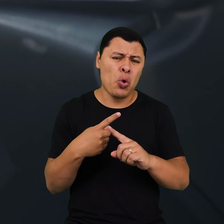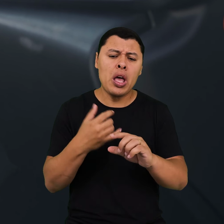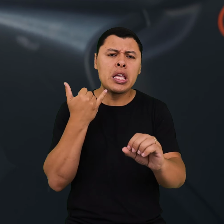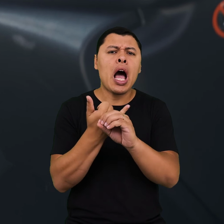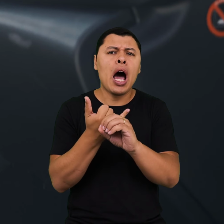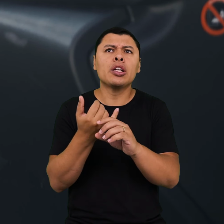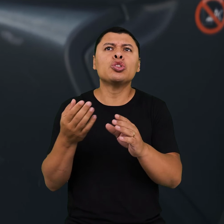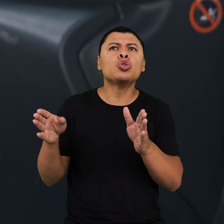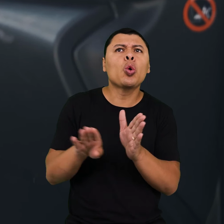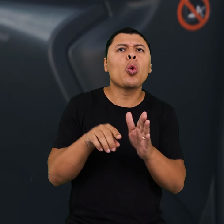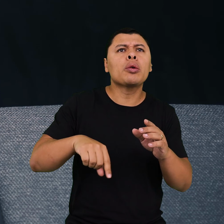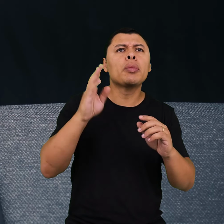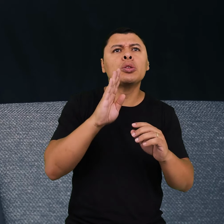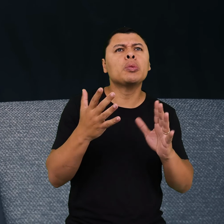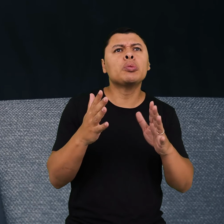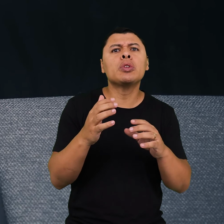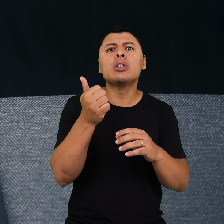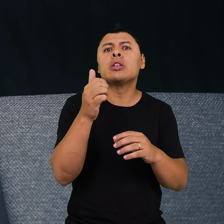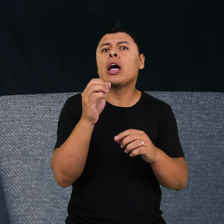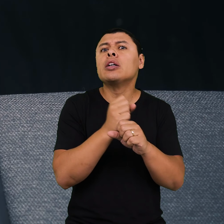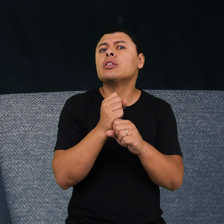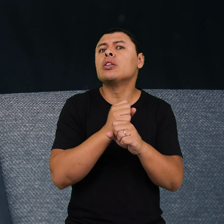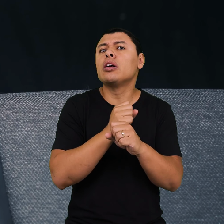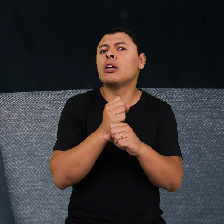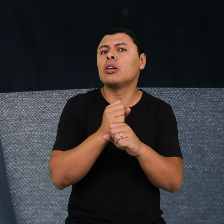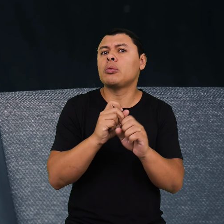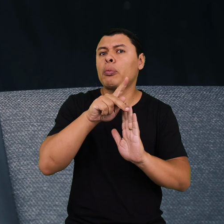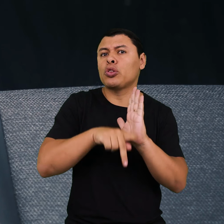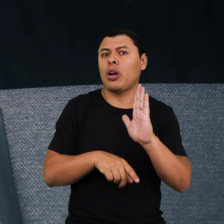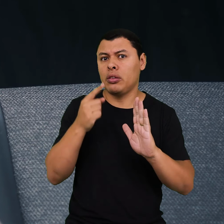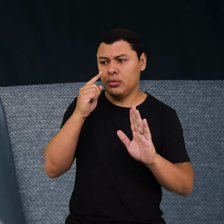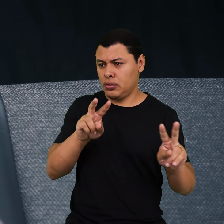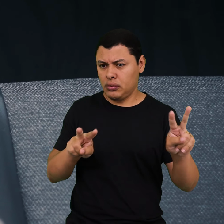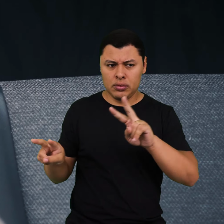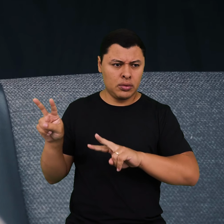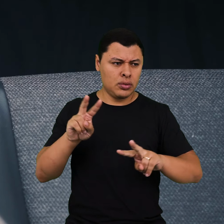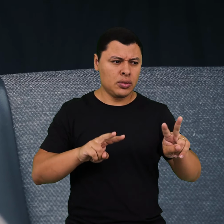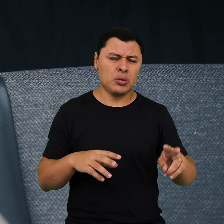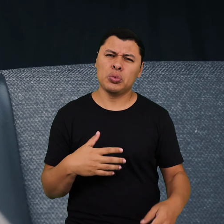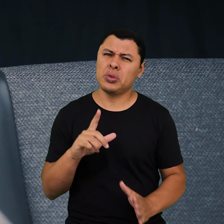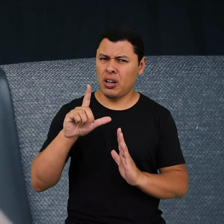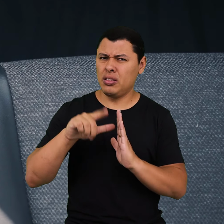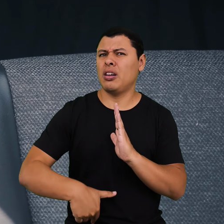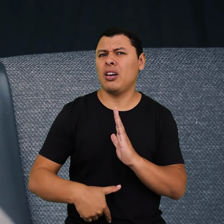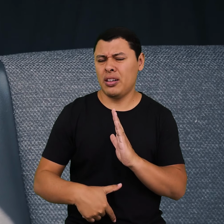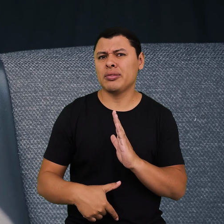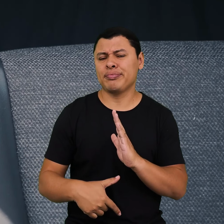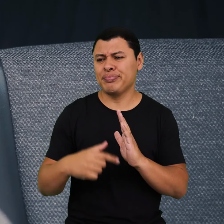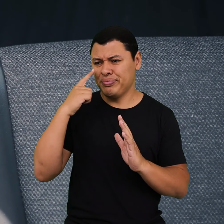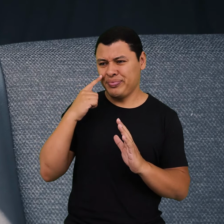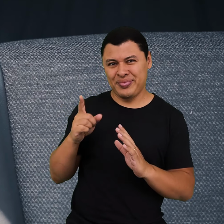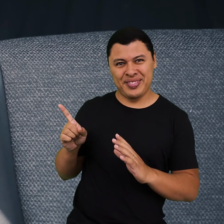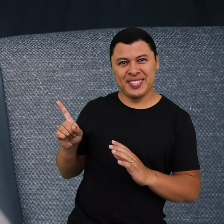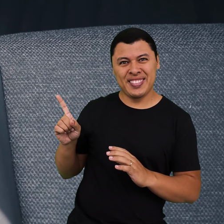projeto que já tem aí 10 anos, né? E isso você vê pela arquitetura, pelo desenho da cabine, né? Então, detalhes como o próprio console